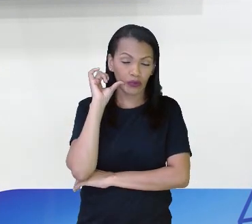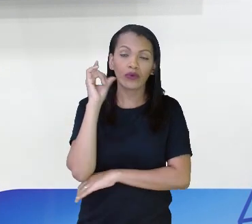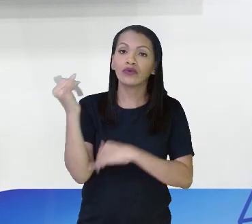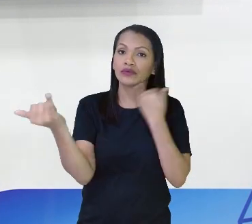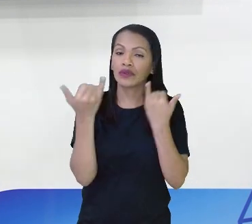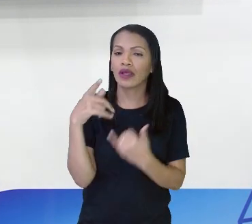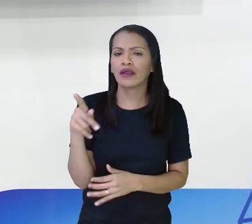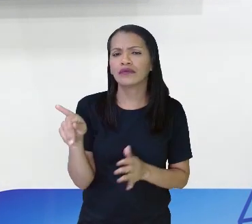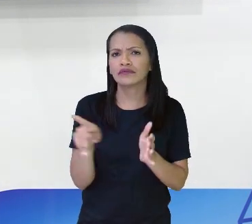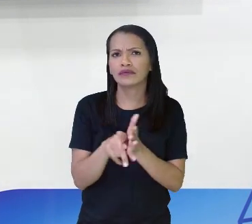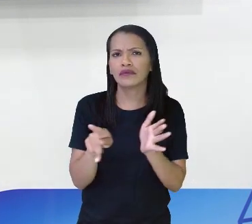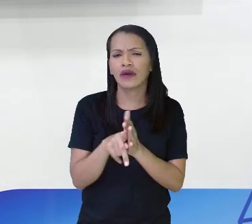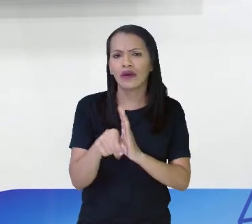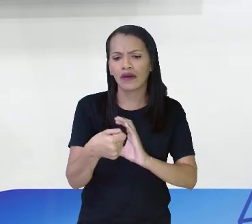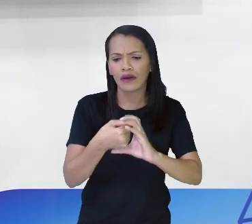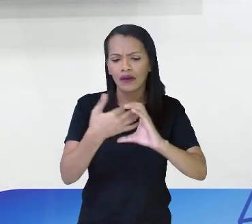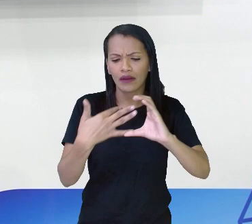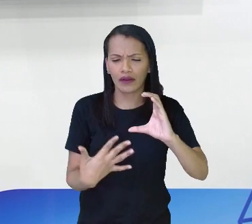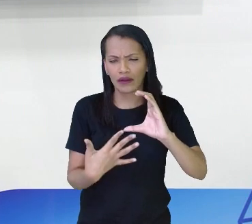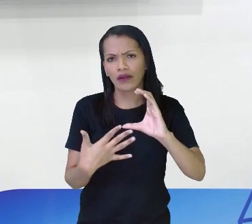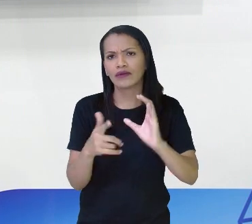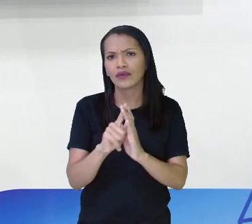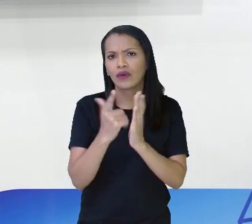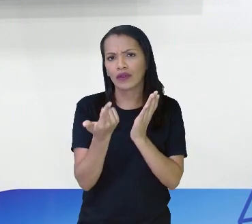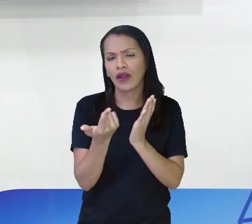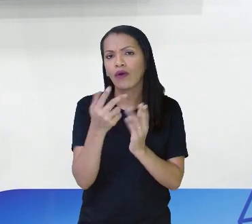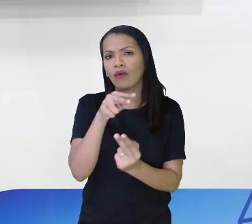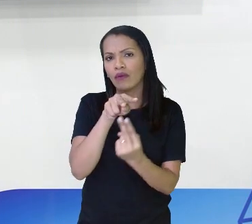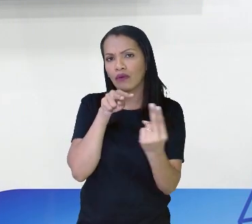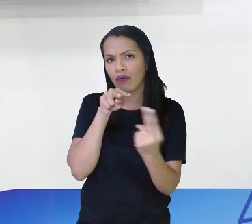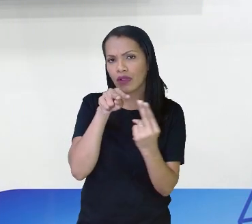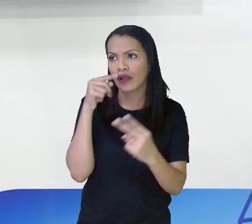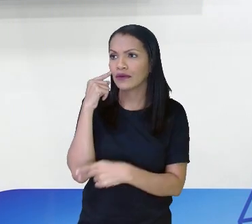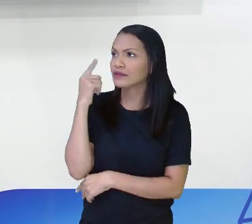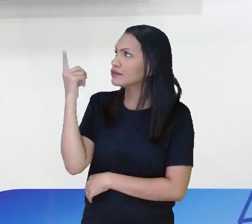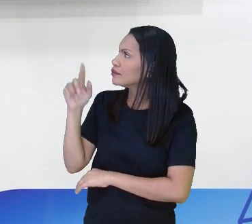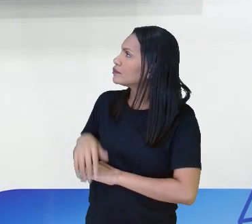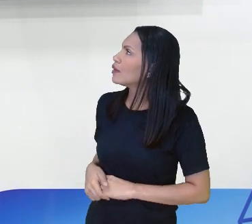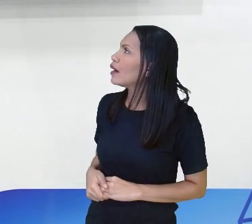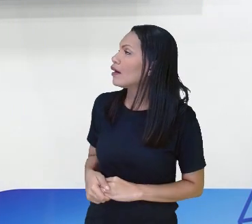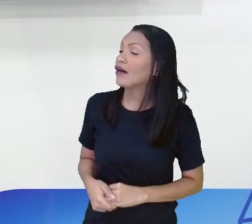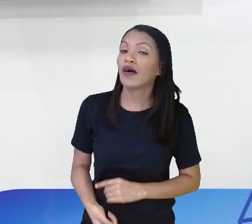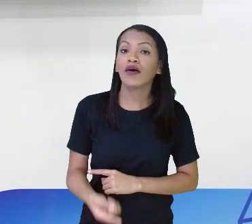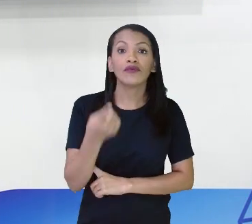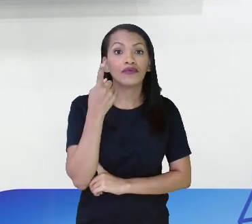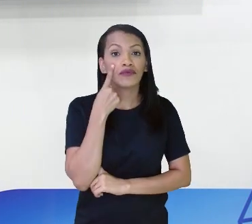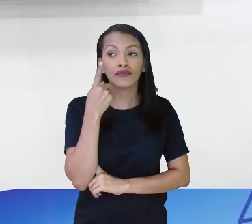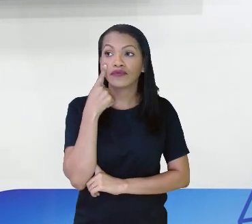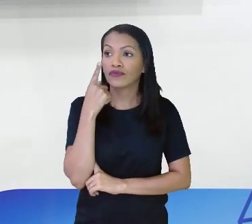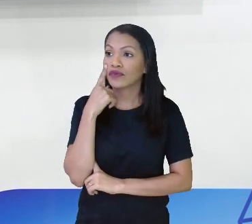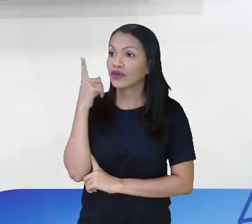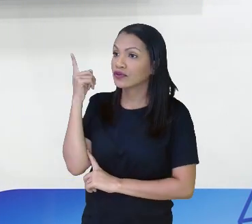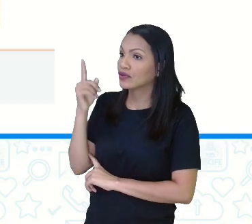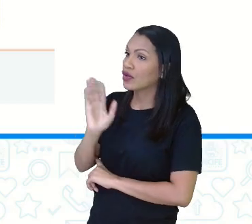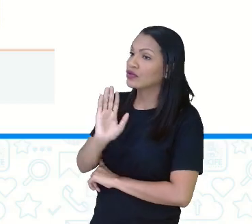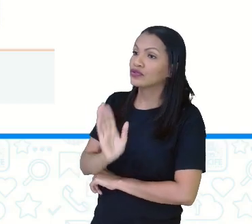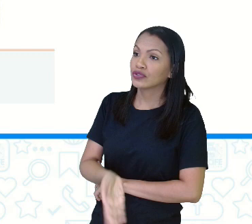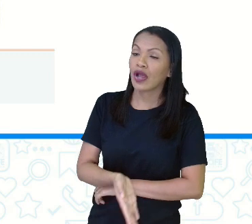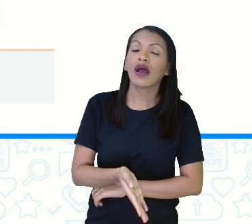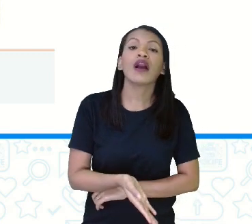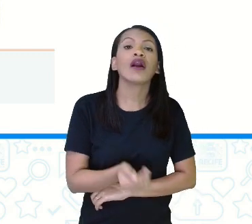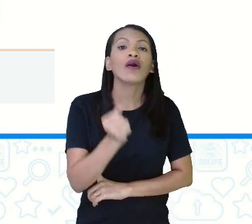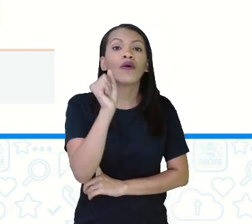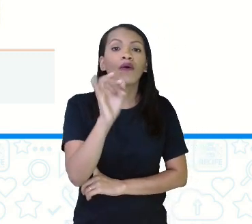as características do jornal online. Hoje, nós vamos ler aqui uma notícia. Eu trouxe já uma imagem.